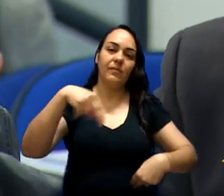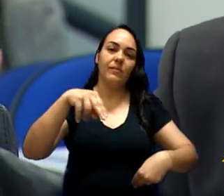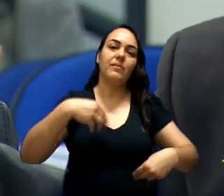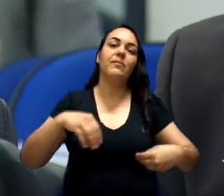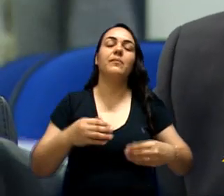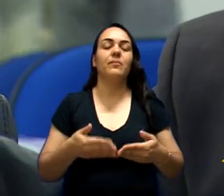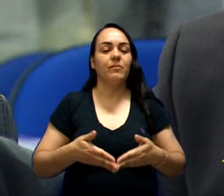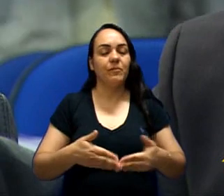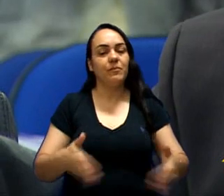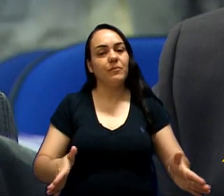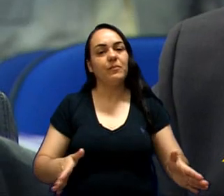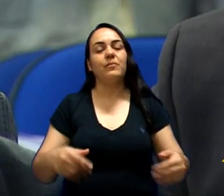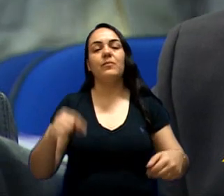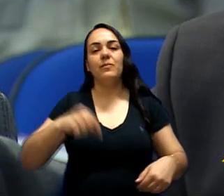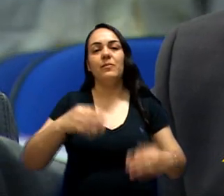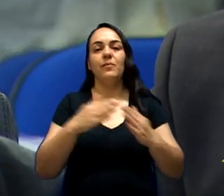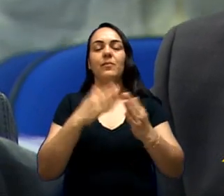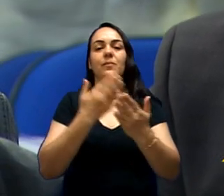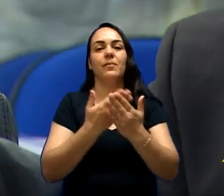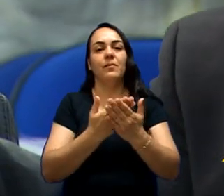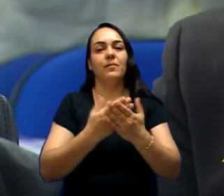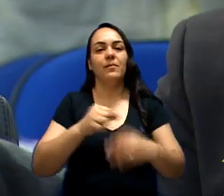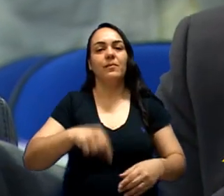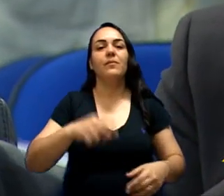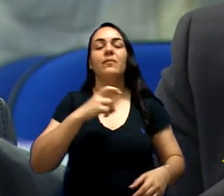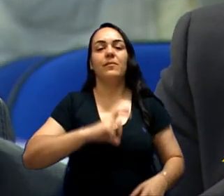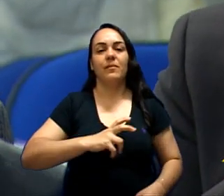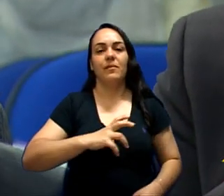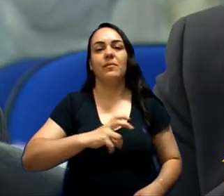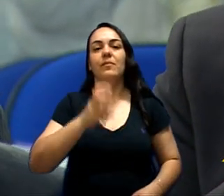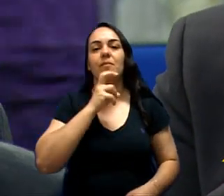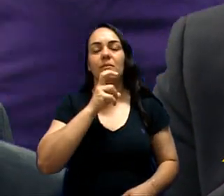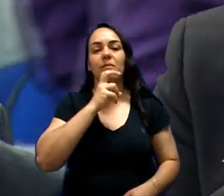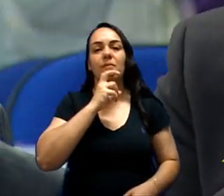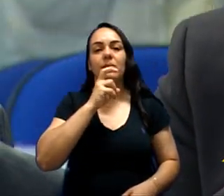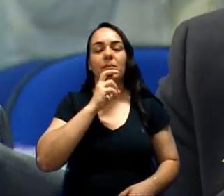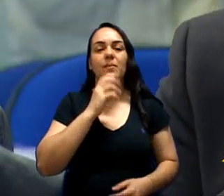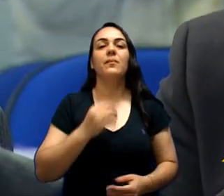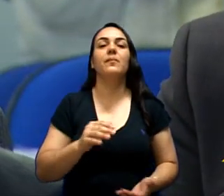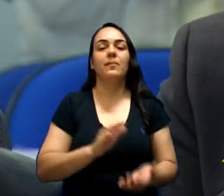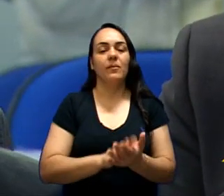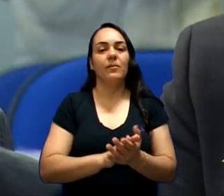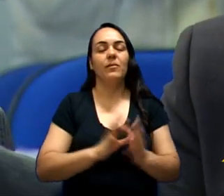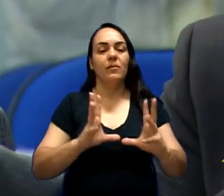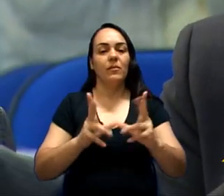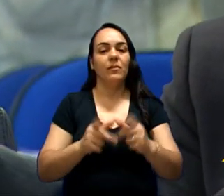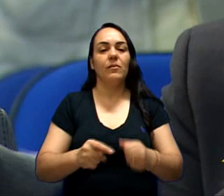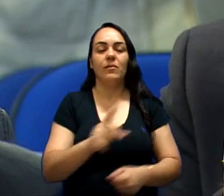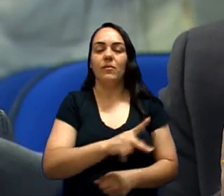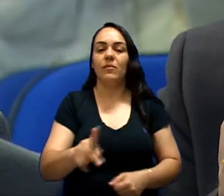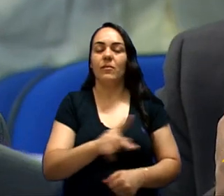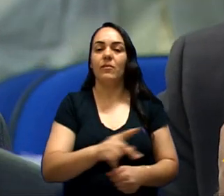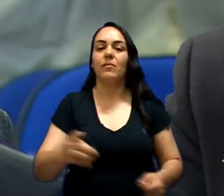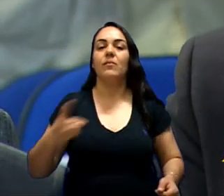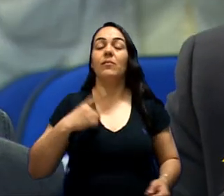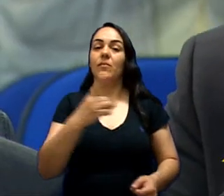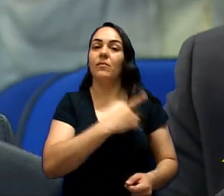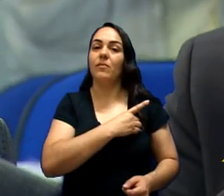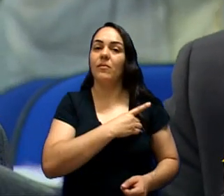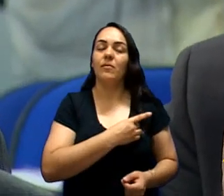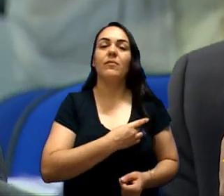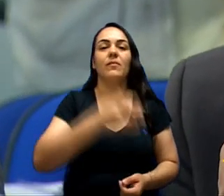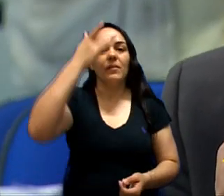Igreja Assembleia de Deus Ministério Filadélfia aqui na cidade de Sorocaba. Então, fica aqui um voto para toda a diretoria, todos os pastores, diáconos,